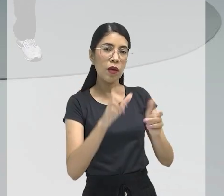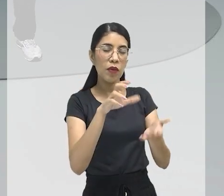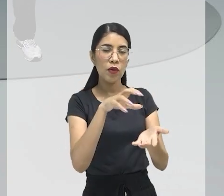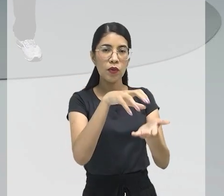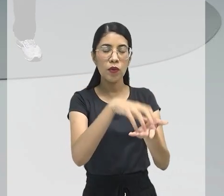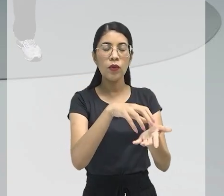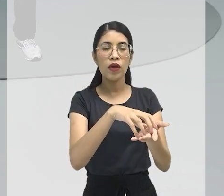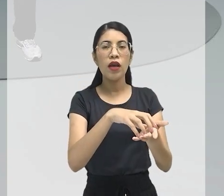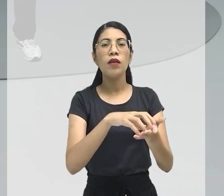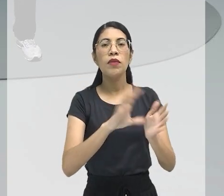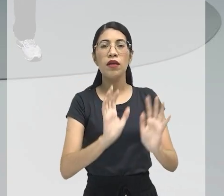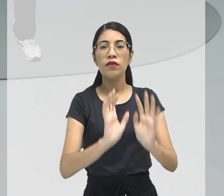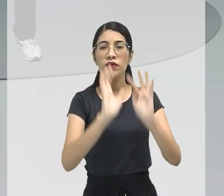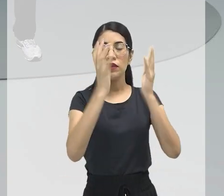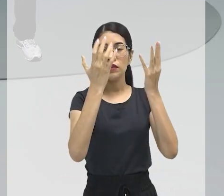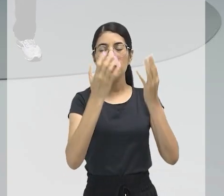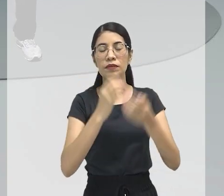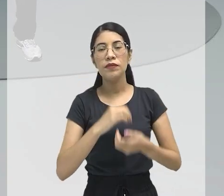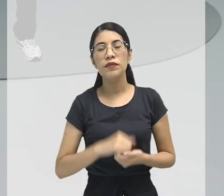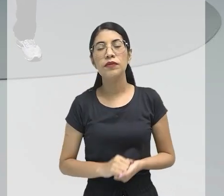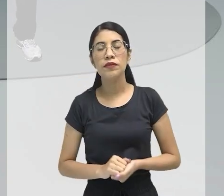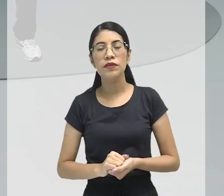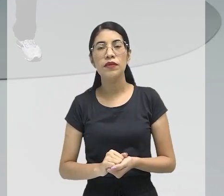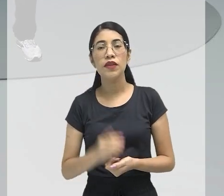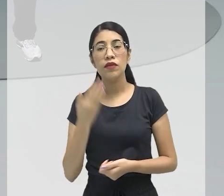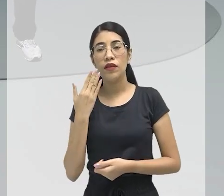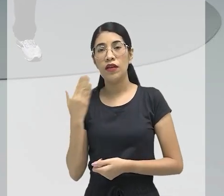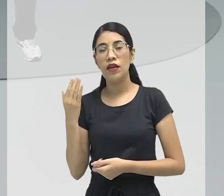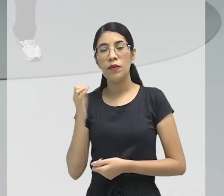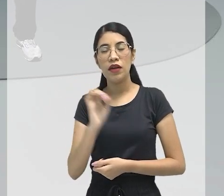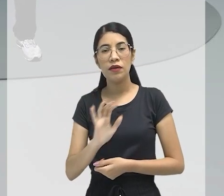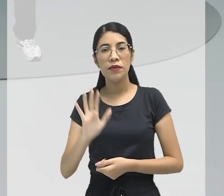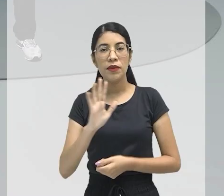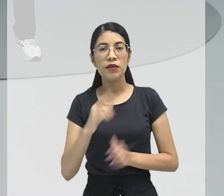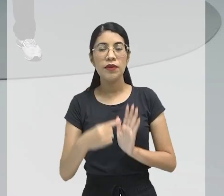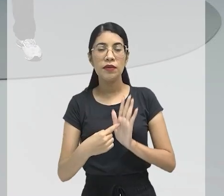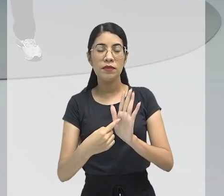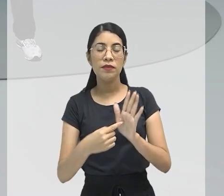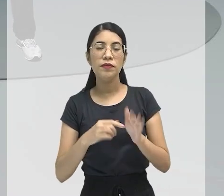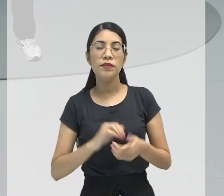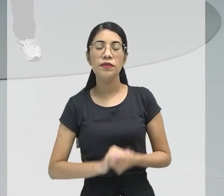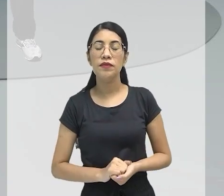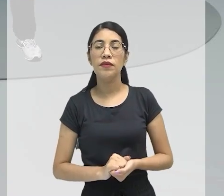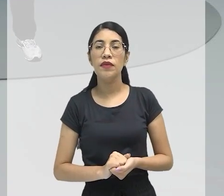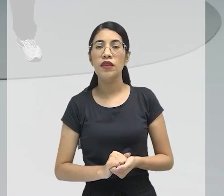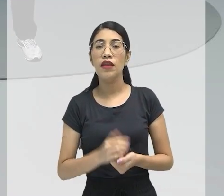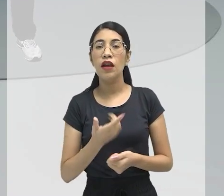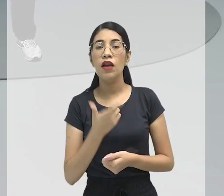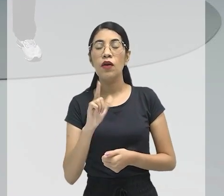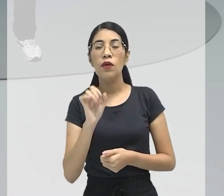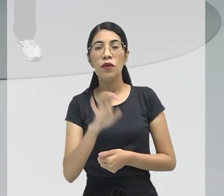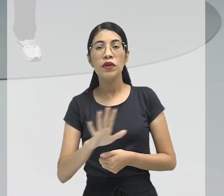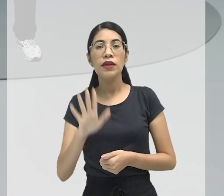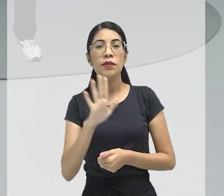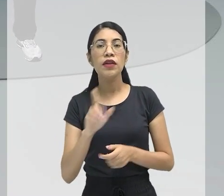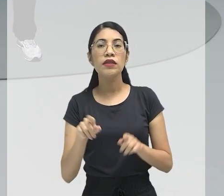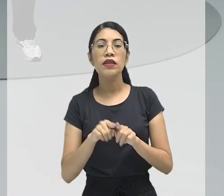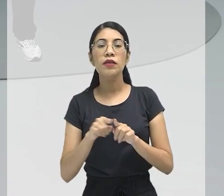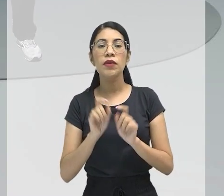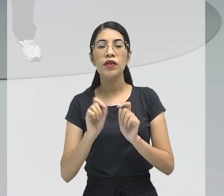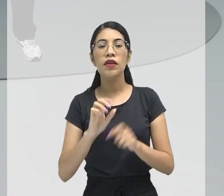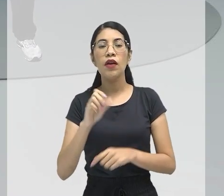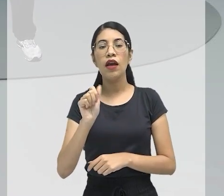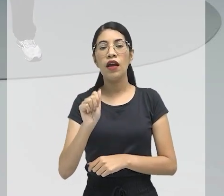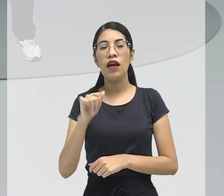Uca-Uca, ok? Beleza? Então tá aí só para vocês verem. Prosseguindo, nós vamos ver aí ó, uma outra imagem, olha aí, ó,